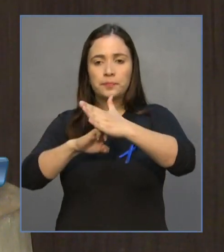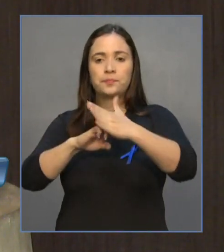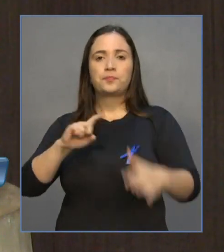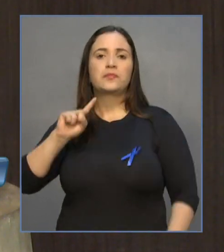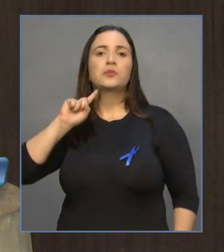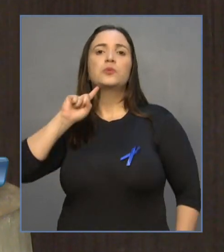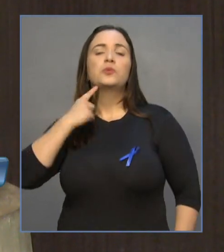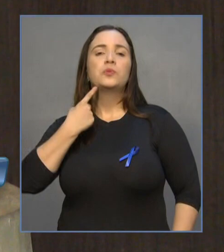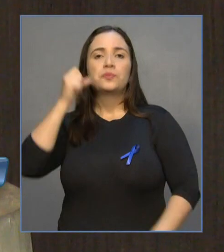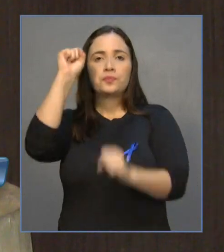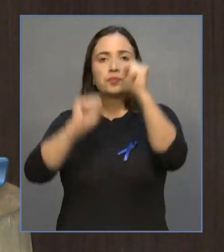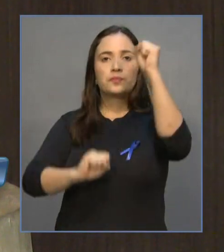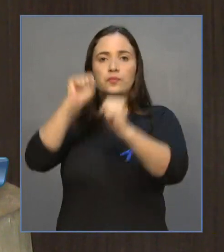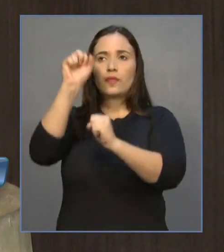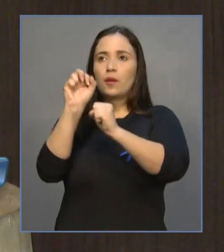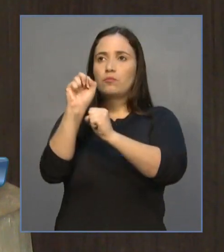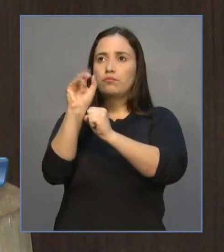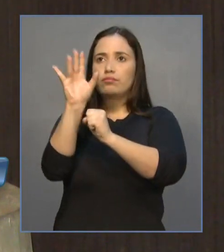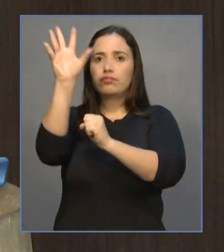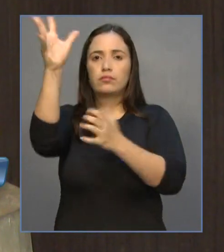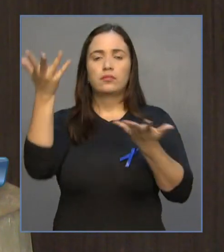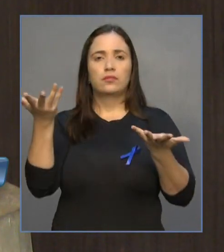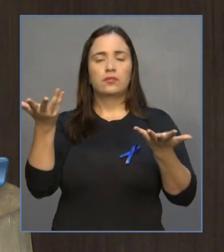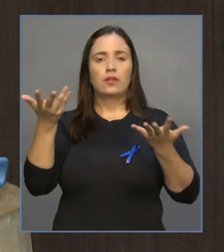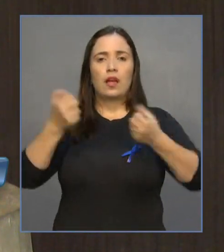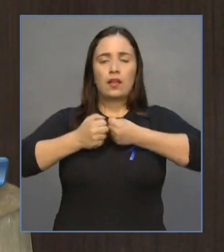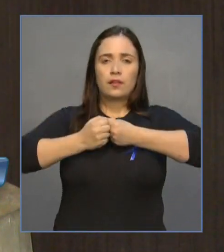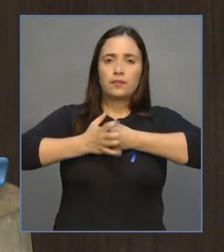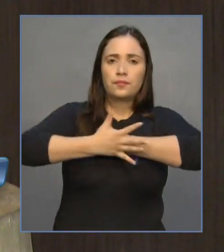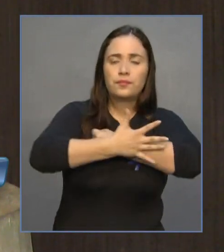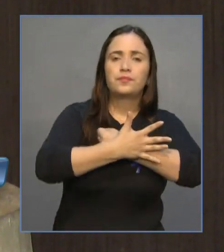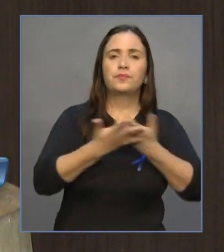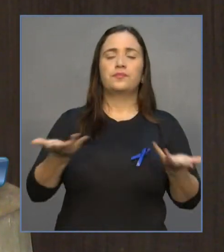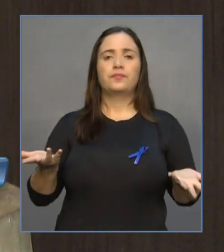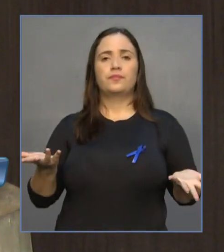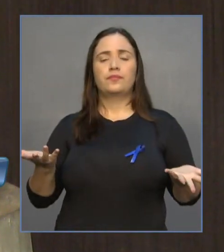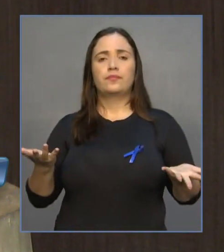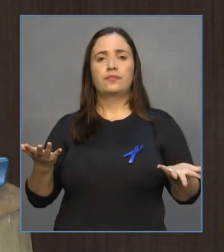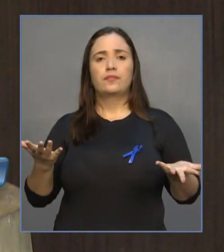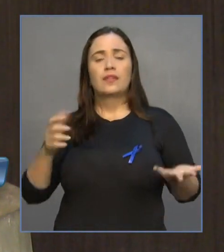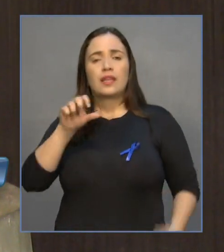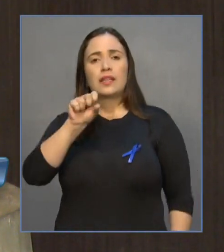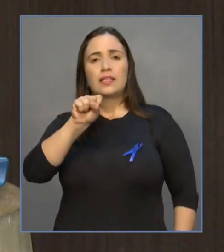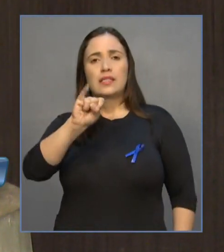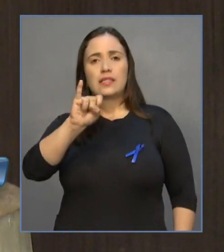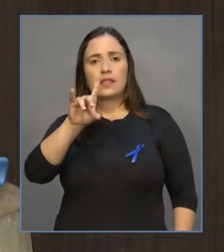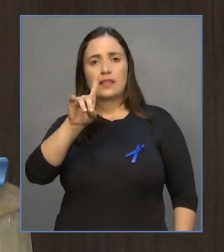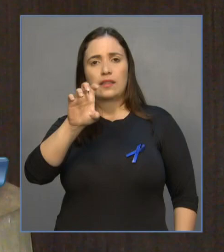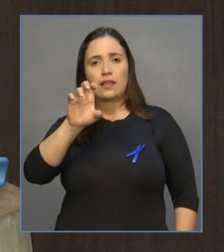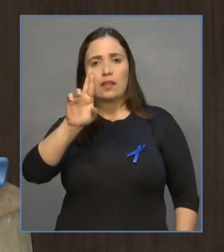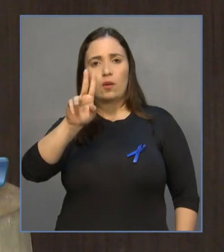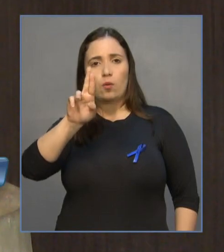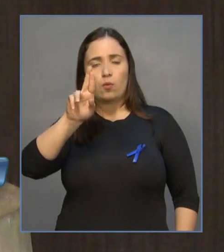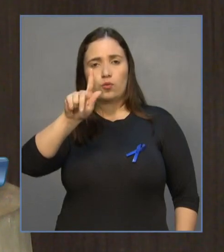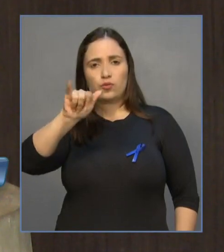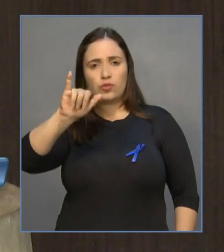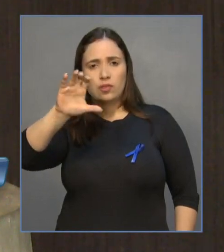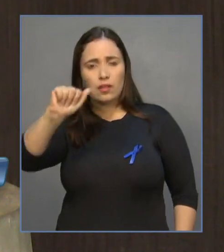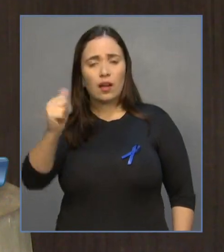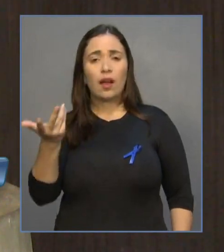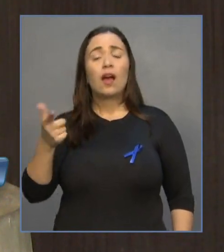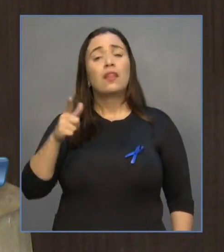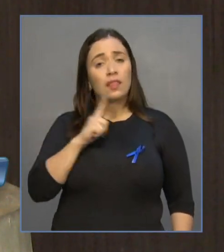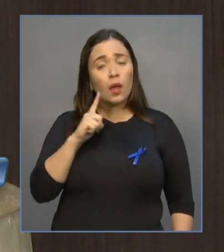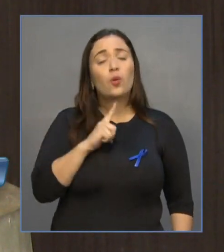combustíveis fósseis, termoelétrica, carvão mineral, siderúrgica, carvão mineral. É